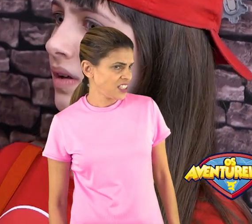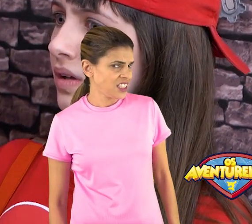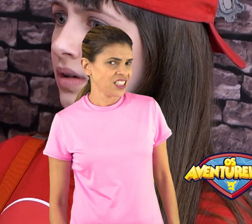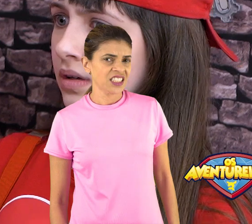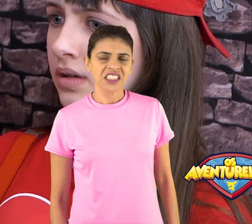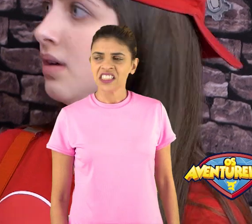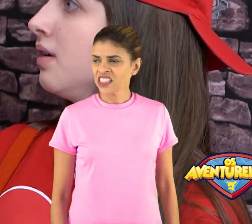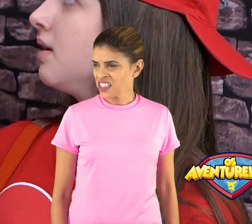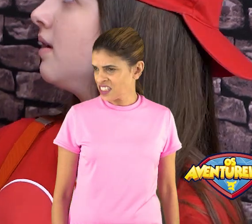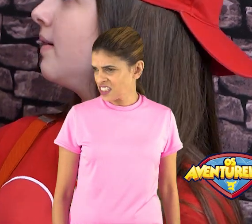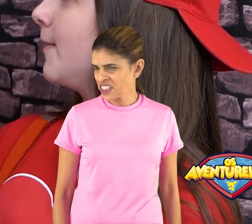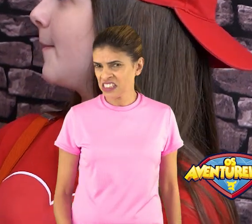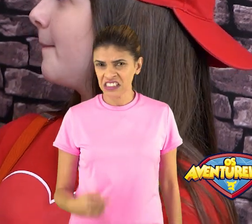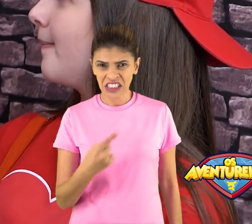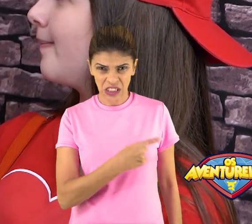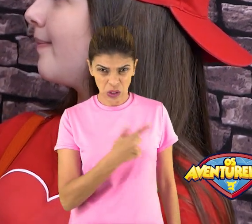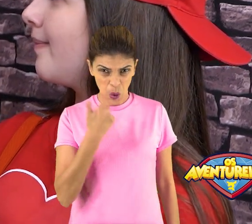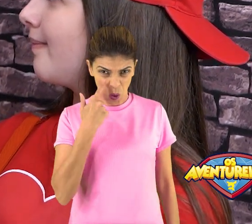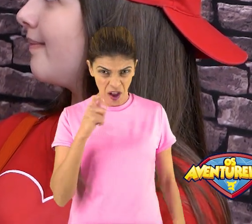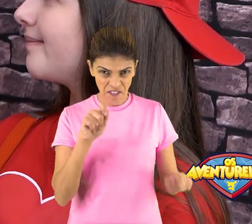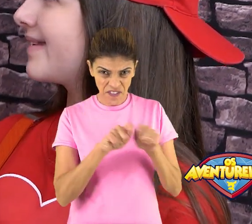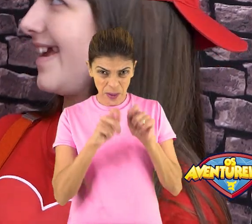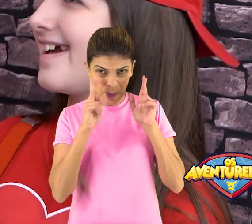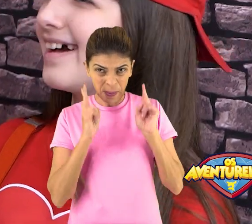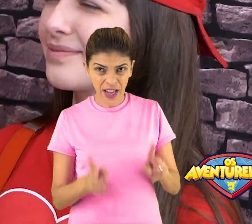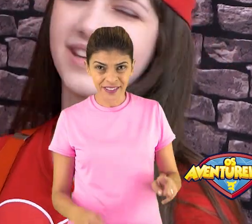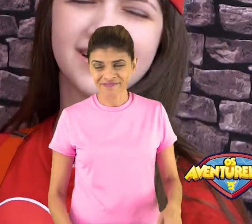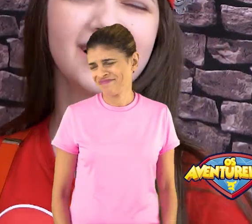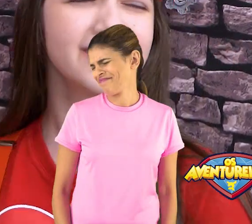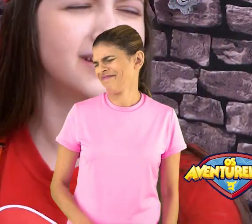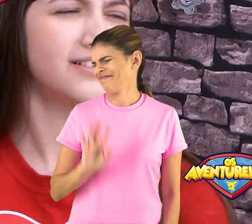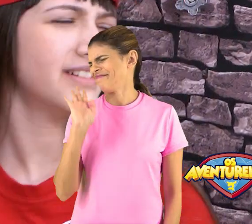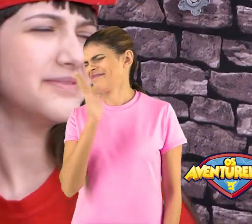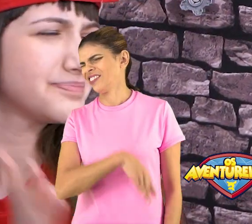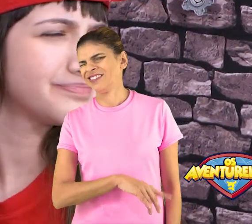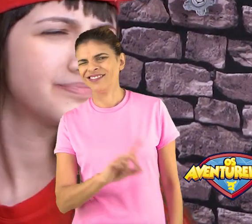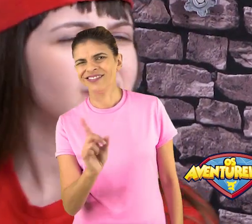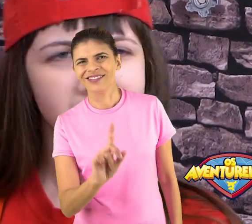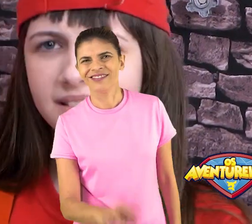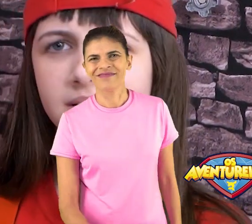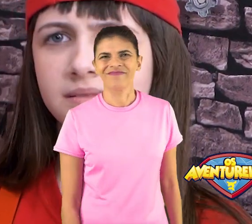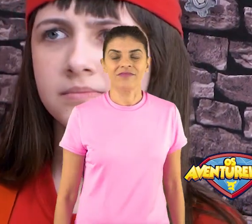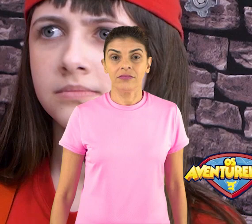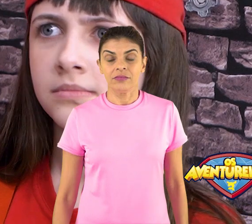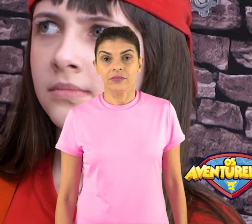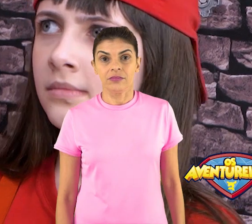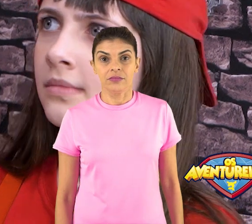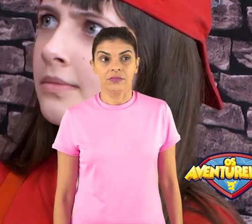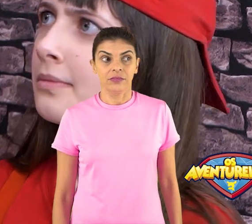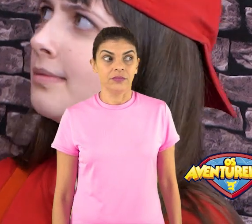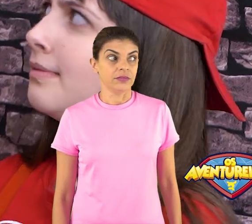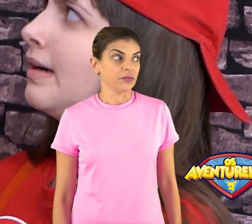Ei, Gi, você acha que o Lucas vai fazer isso mesmo? Quê? Claro que não, hein?